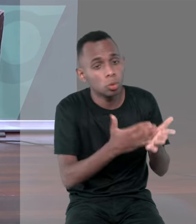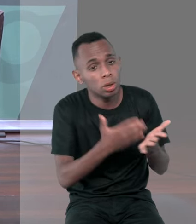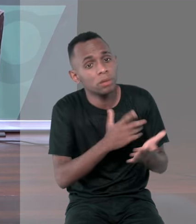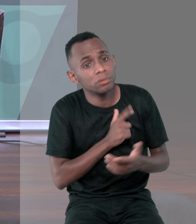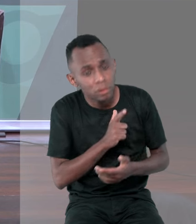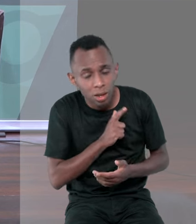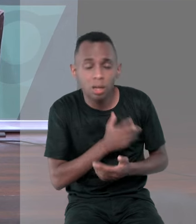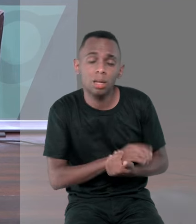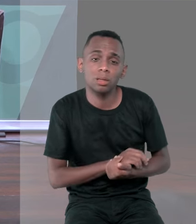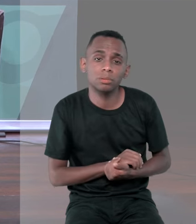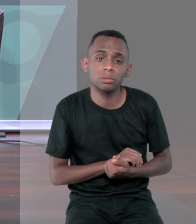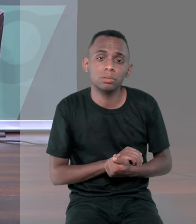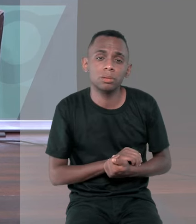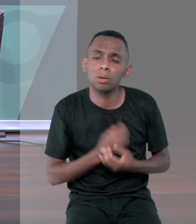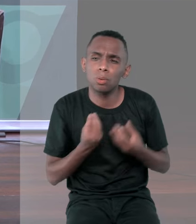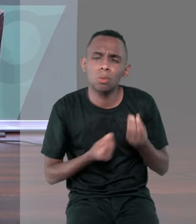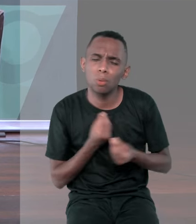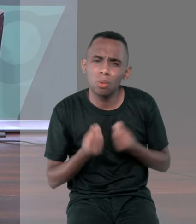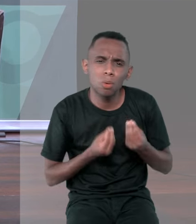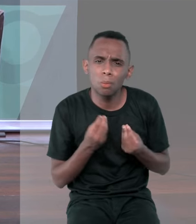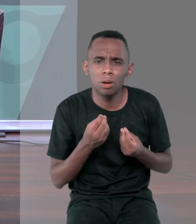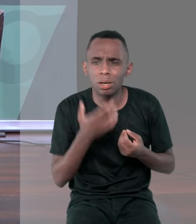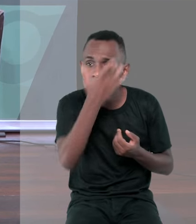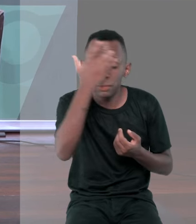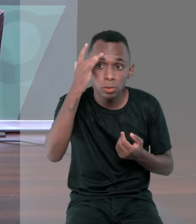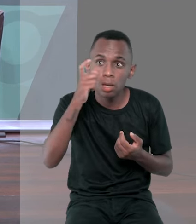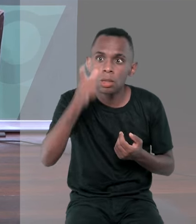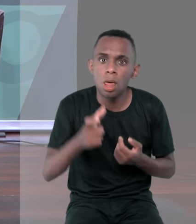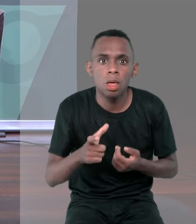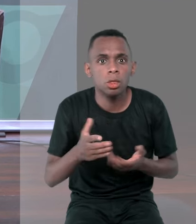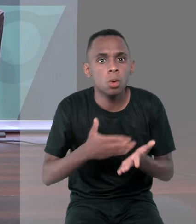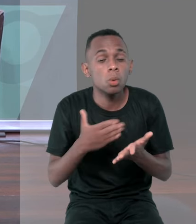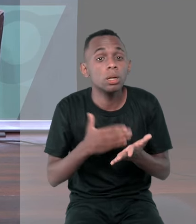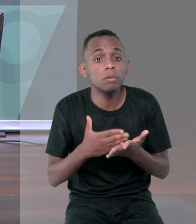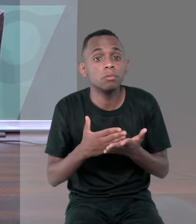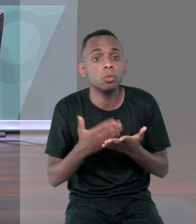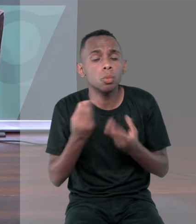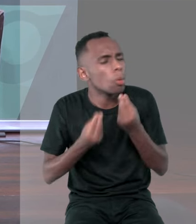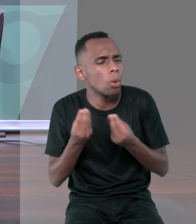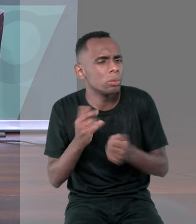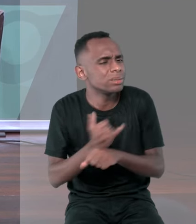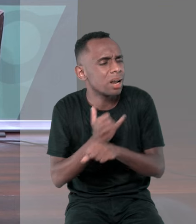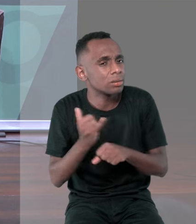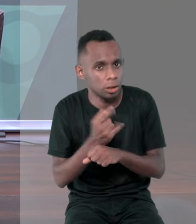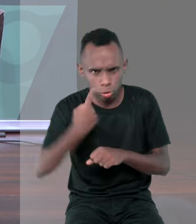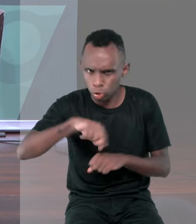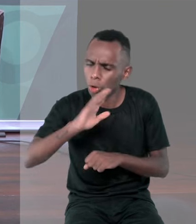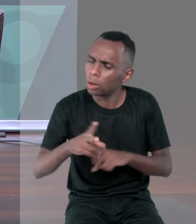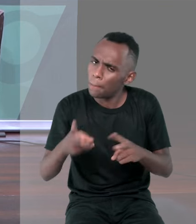né? O que que leva as pessoas a se interessarem por um livro? A gente já